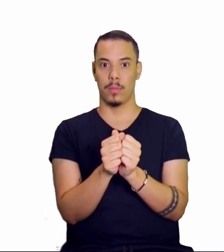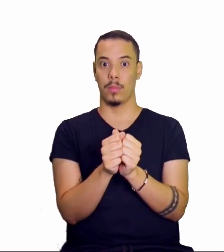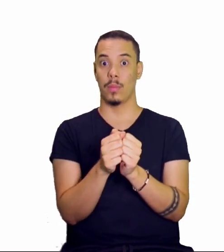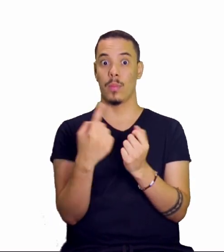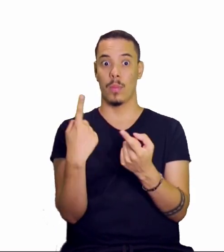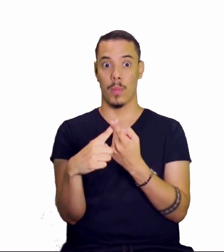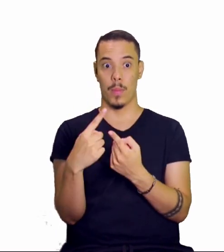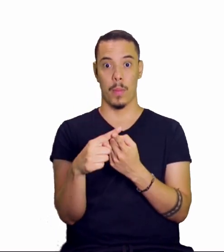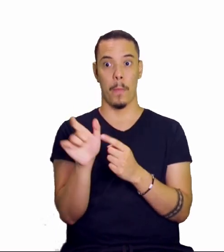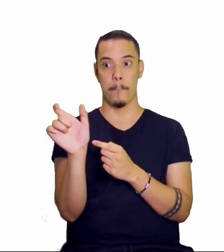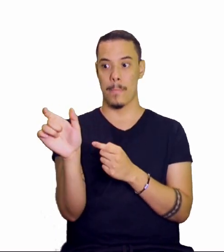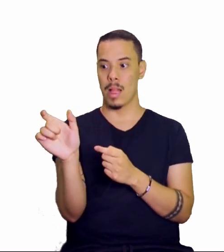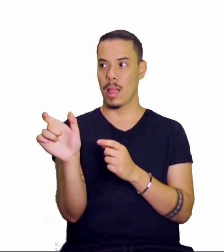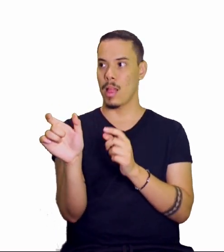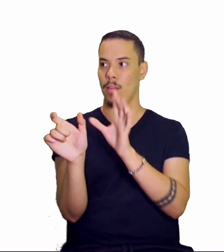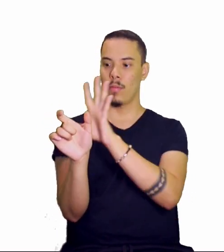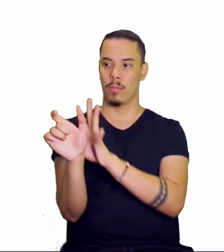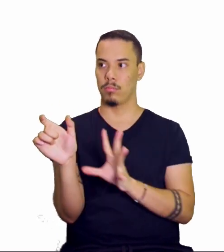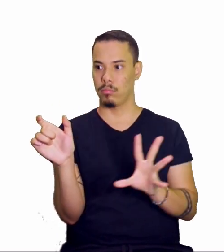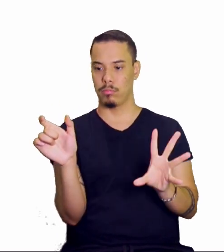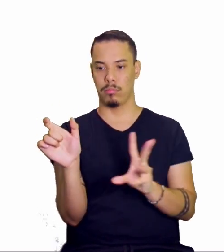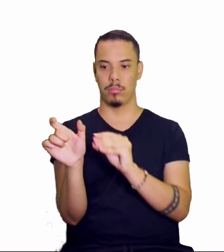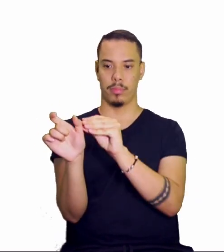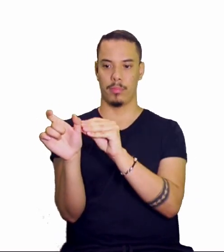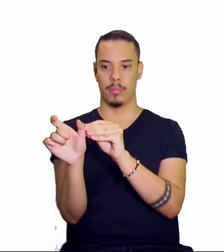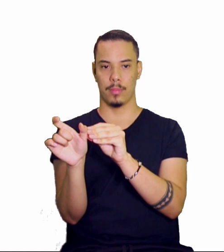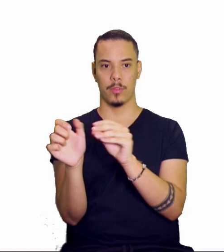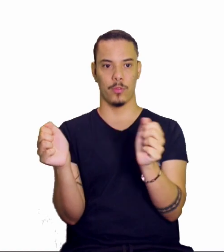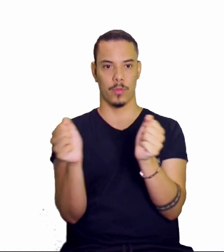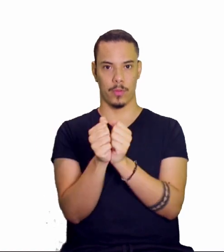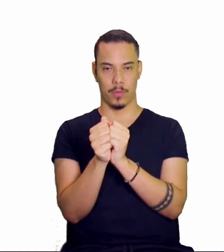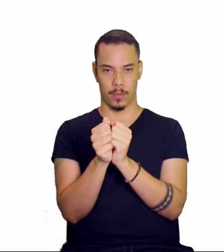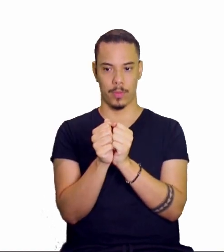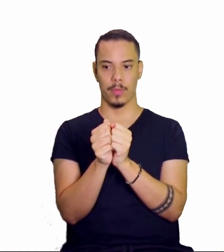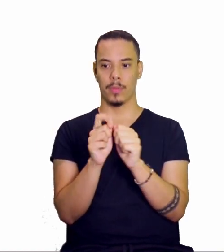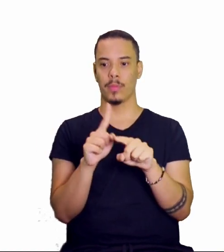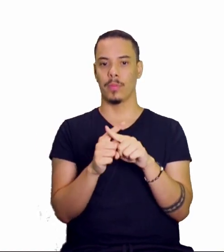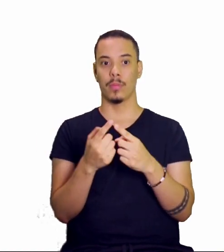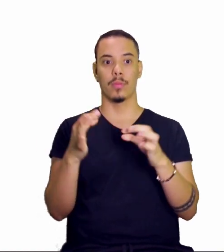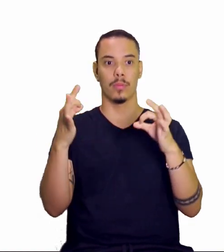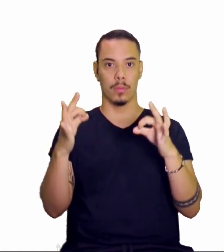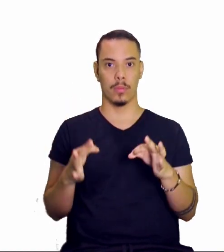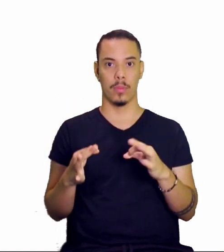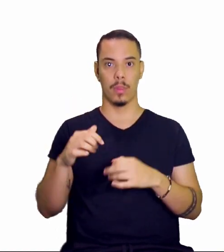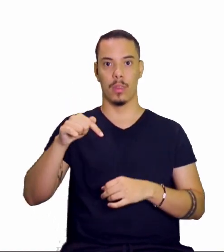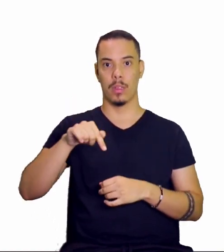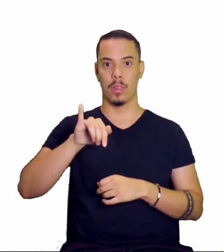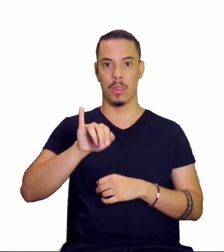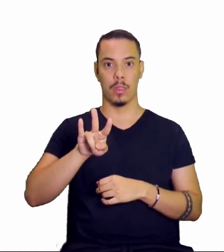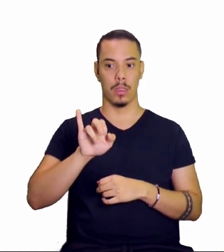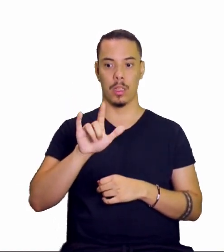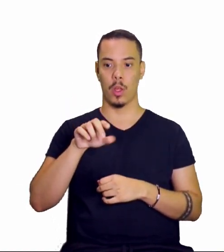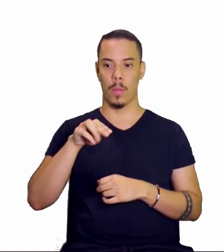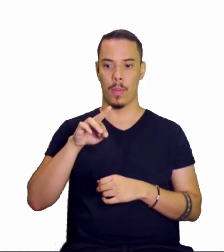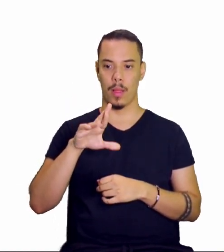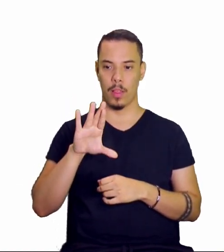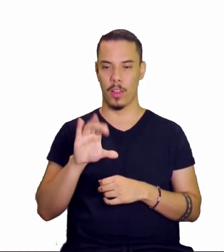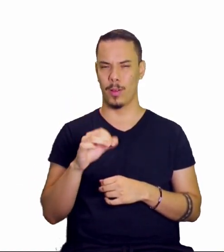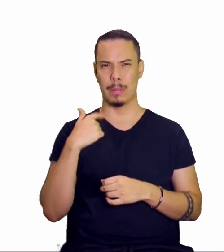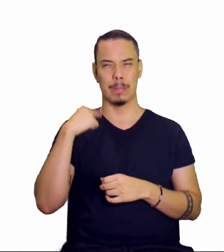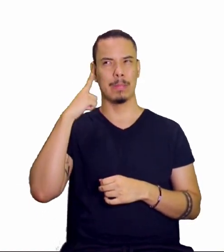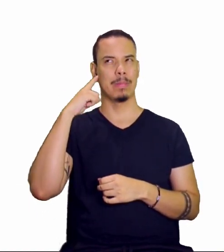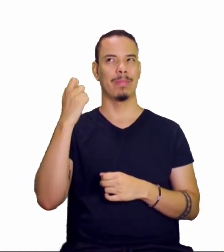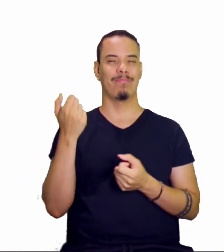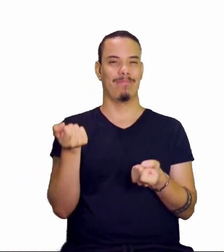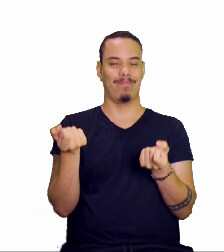uma palavra, não só uma medida, por isso que é quilômetro, mas Isso. o correto seria quilômetro mesmo. Porque a ideia é de